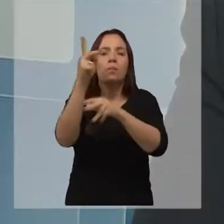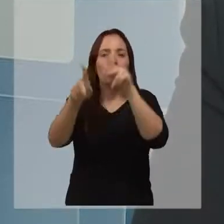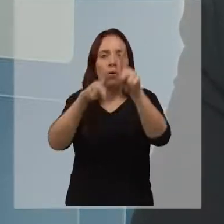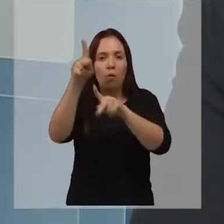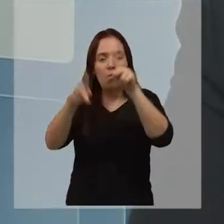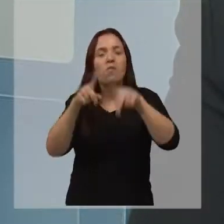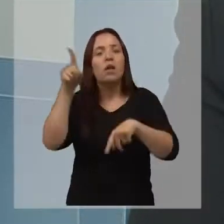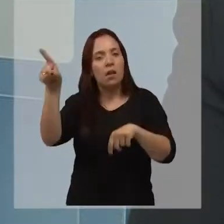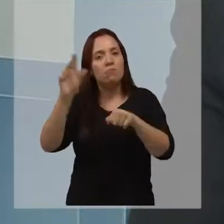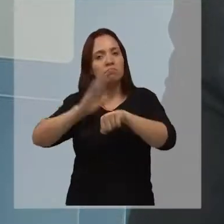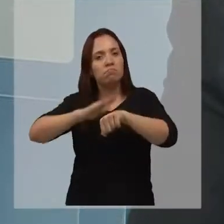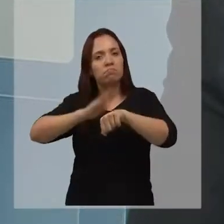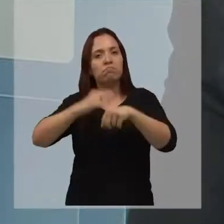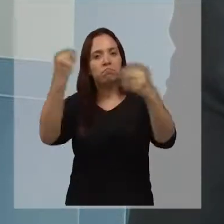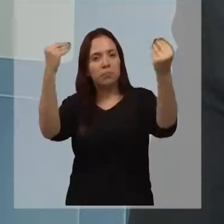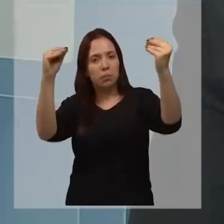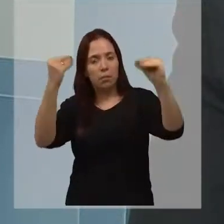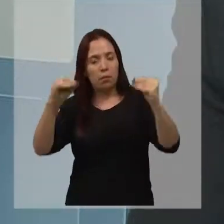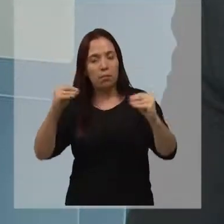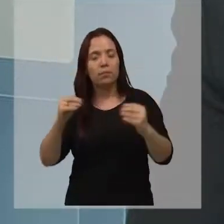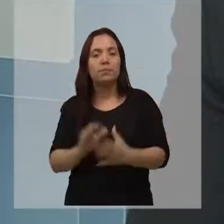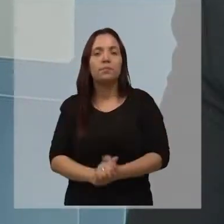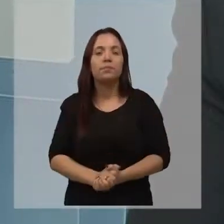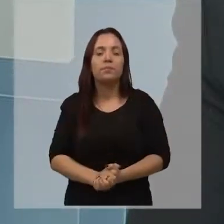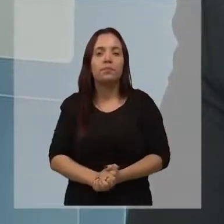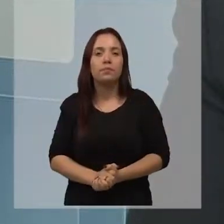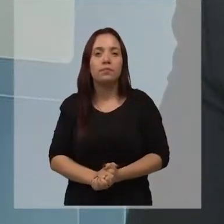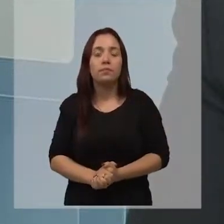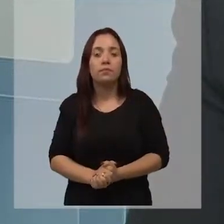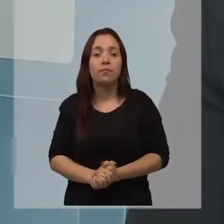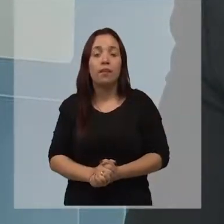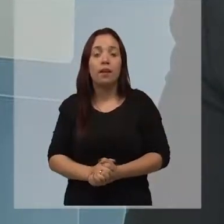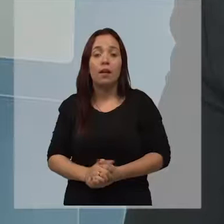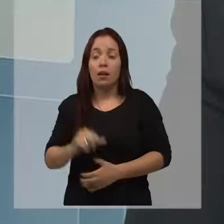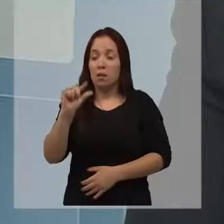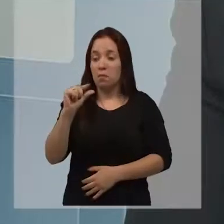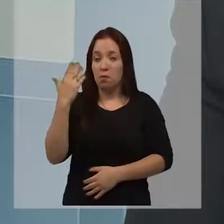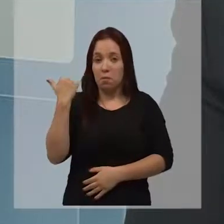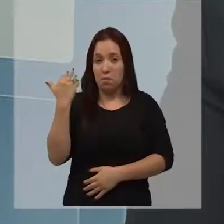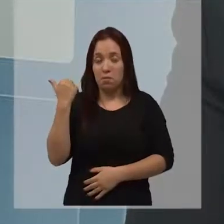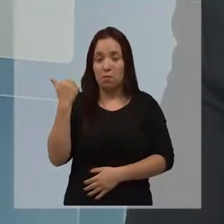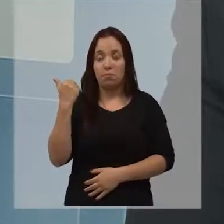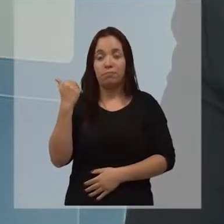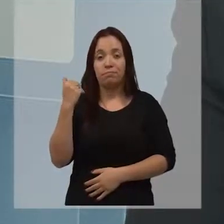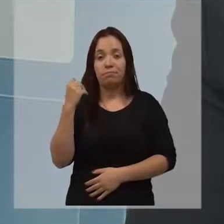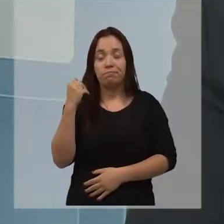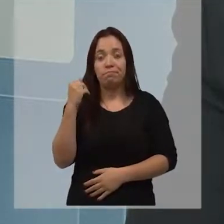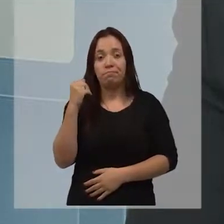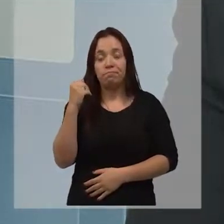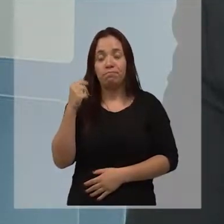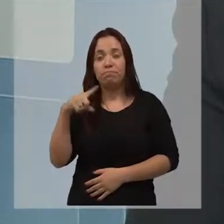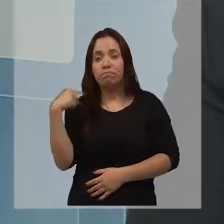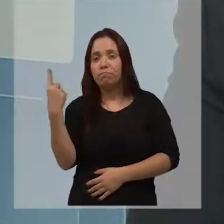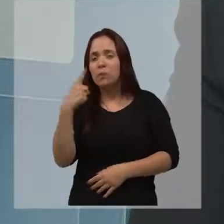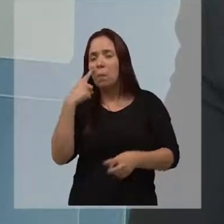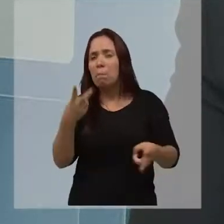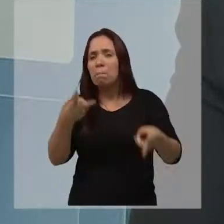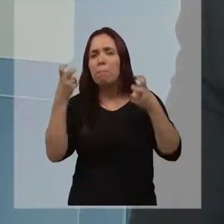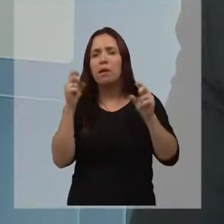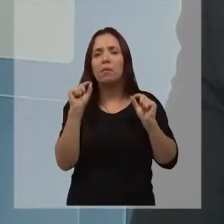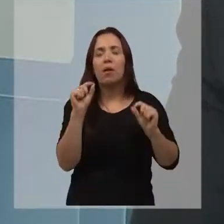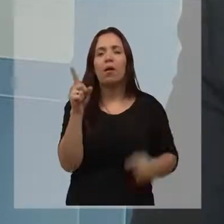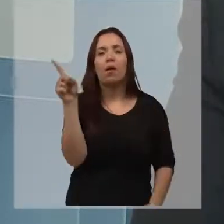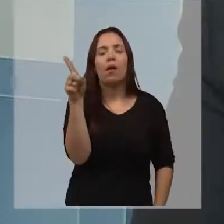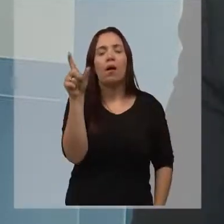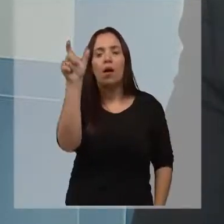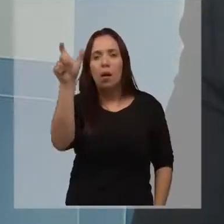pacote. Silenciosamente, a gente viu uma decisão essa semana que leva a gente a entender que o governo Bolsonaro, na